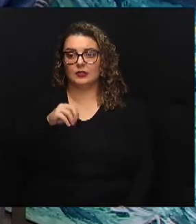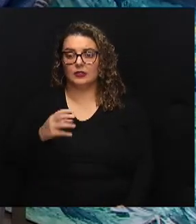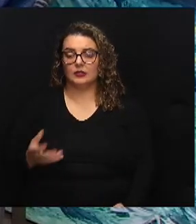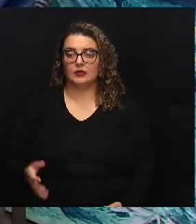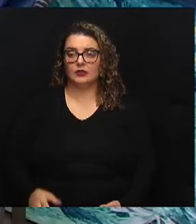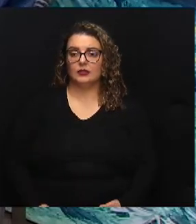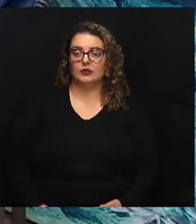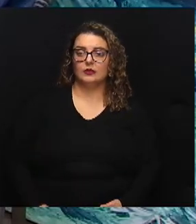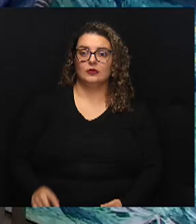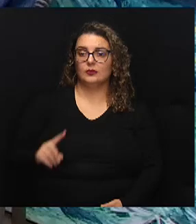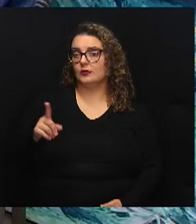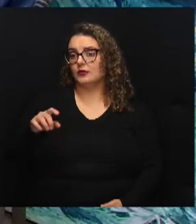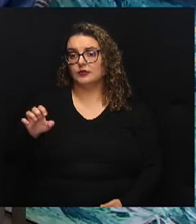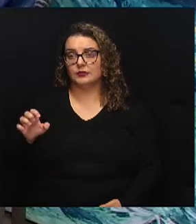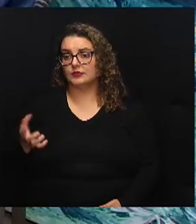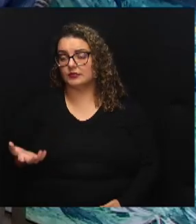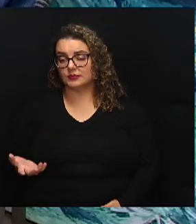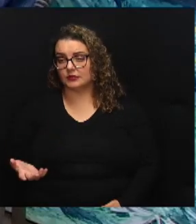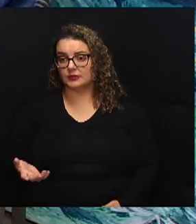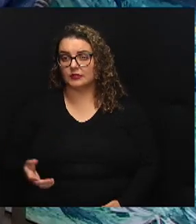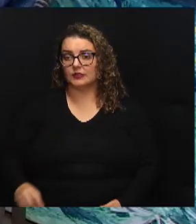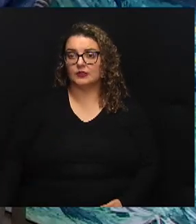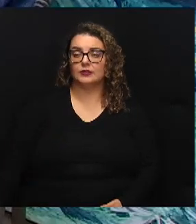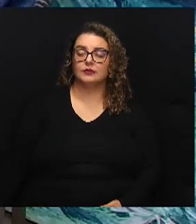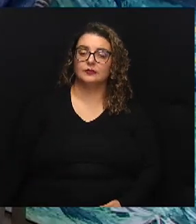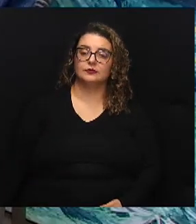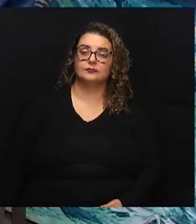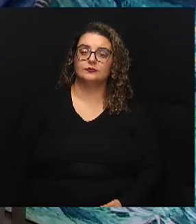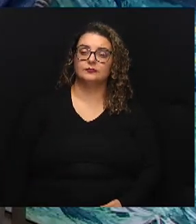o Zé, eles